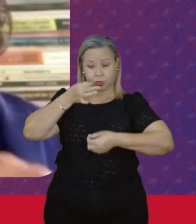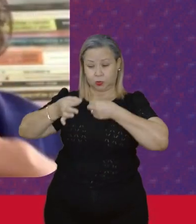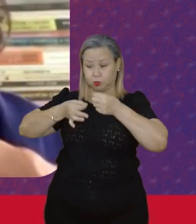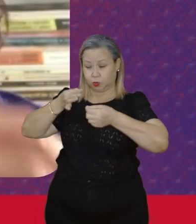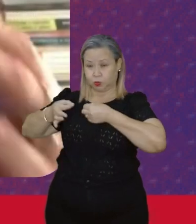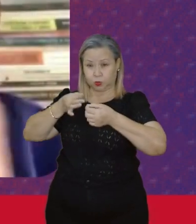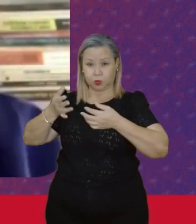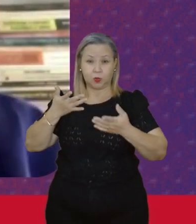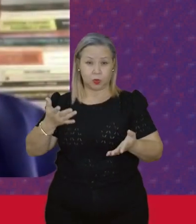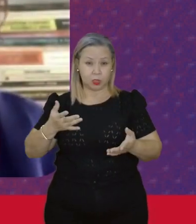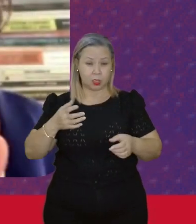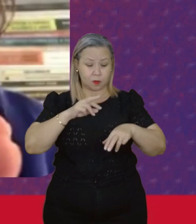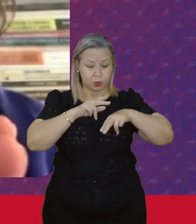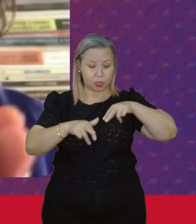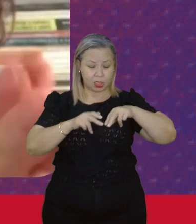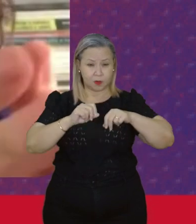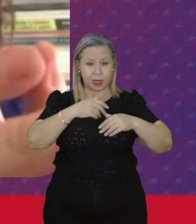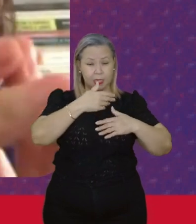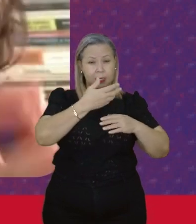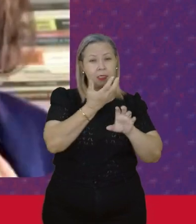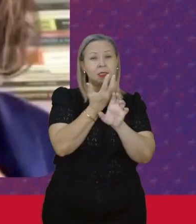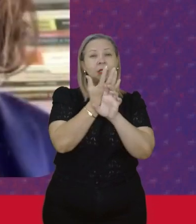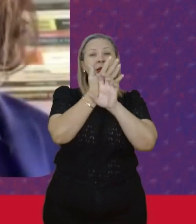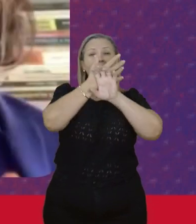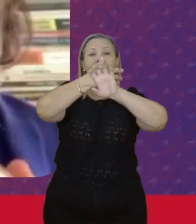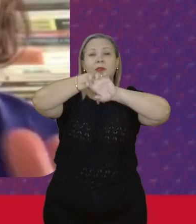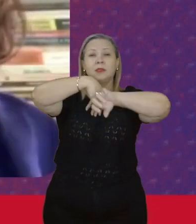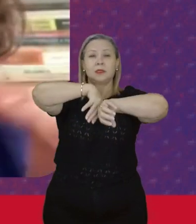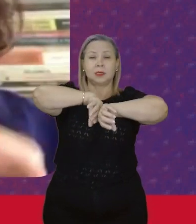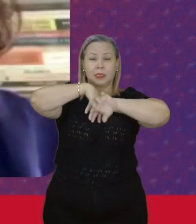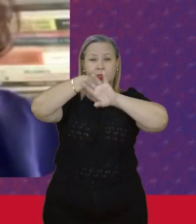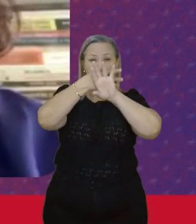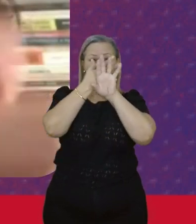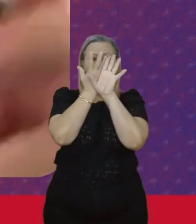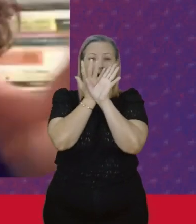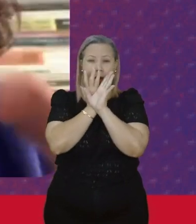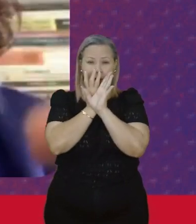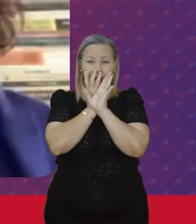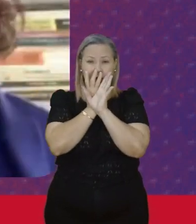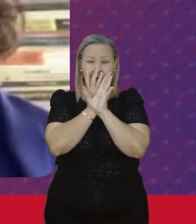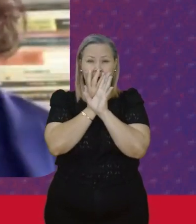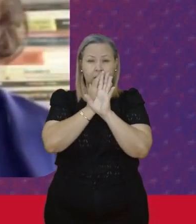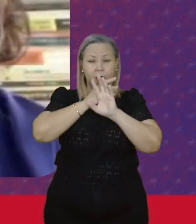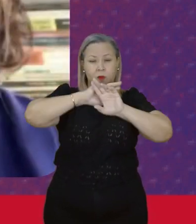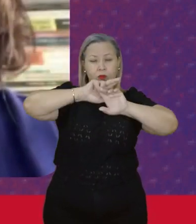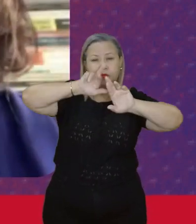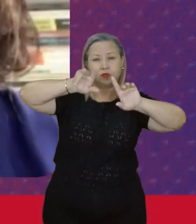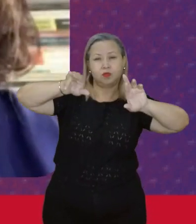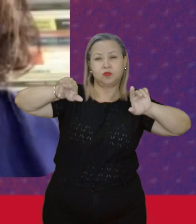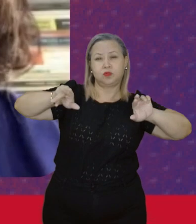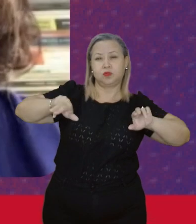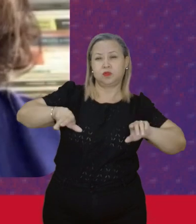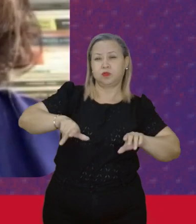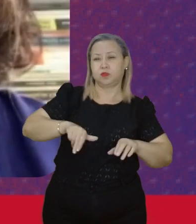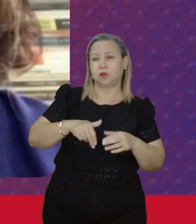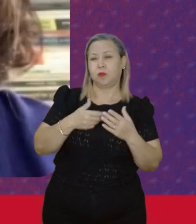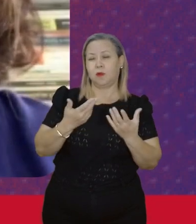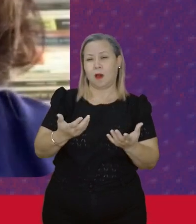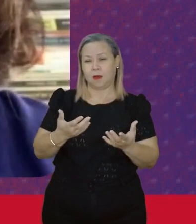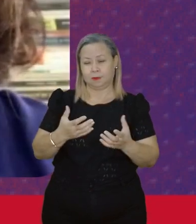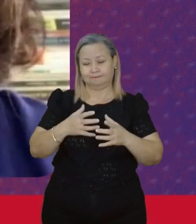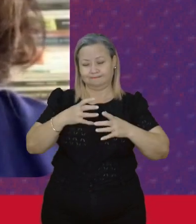necessariamente é interseccional. Ela envolve muitas dimensões para